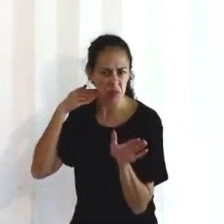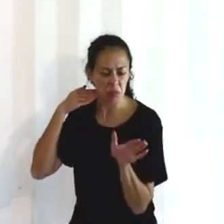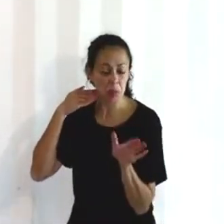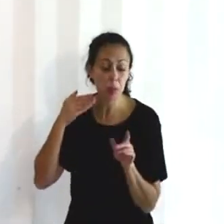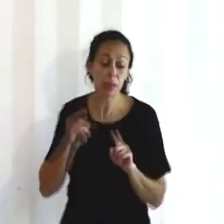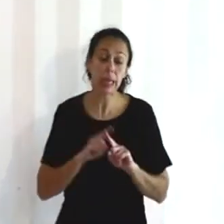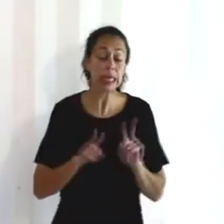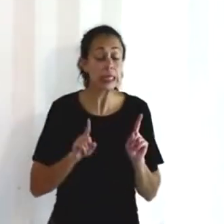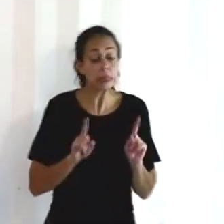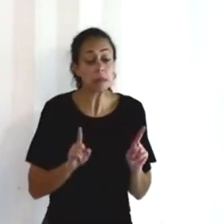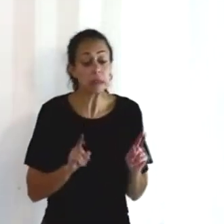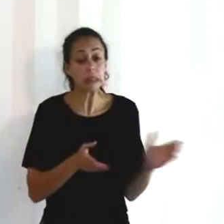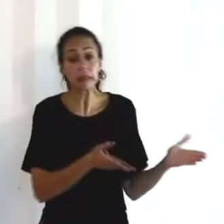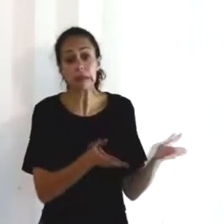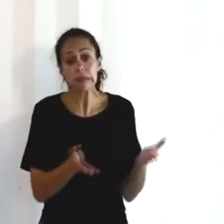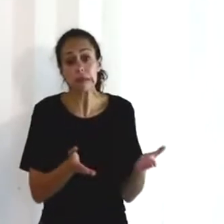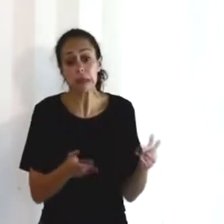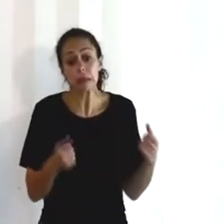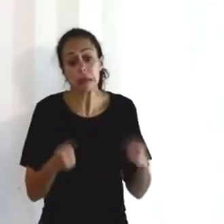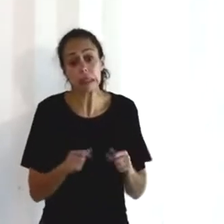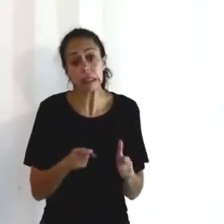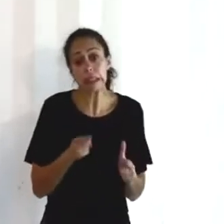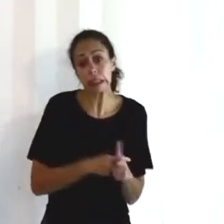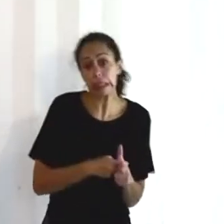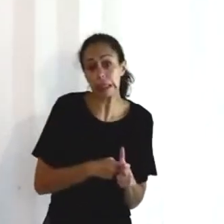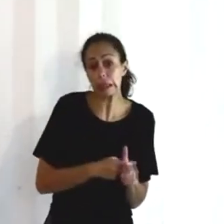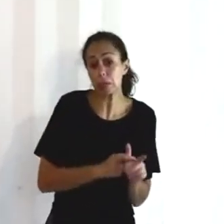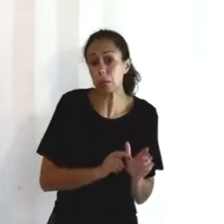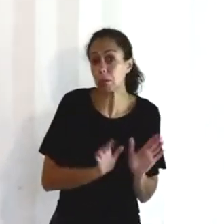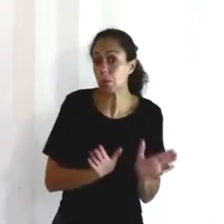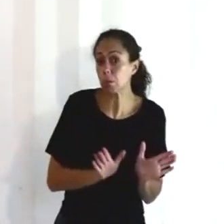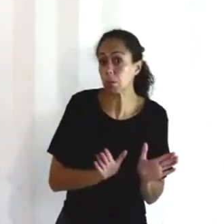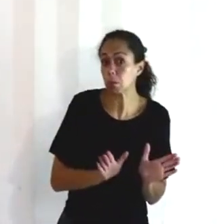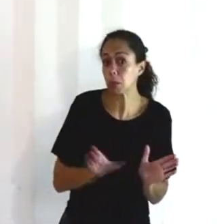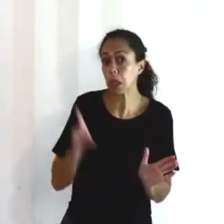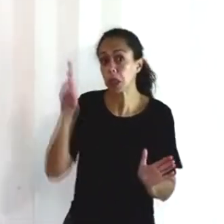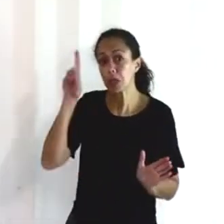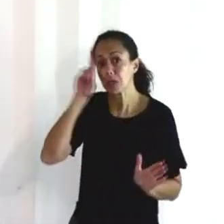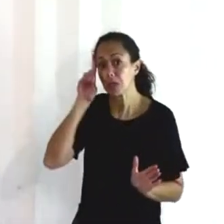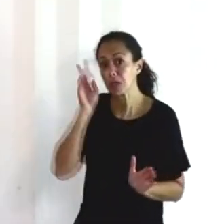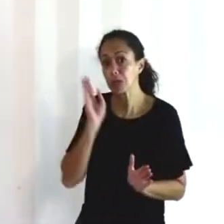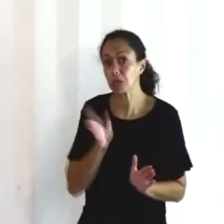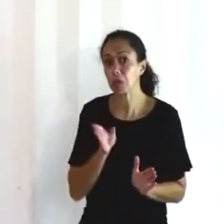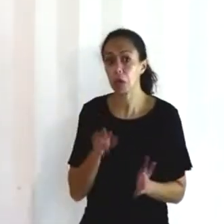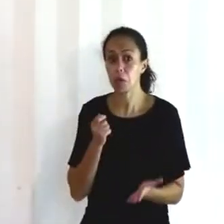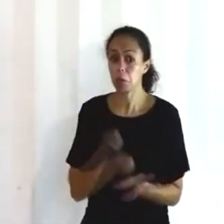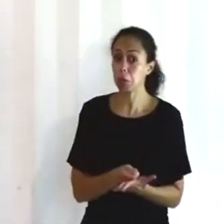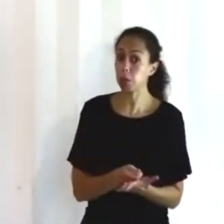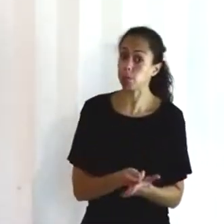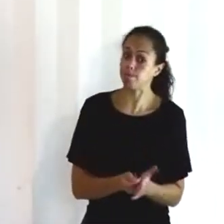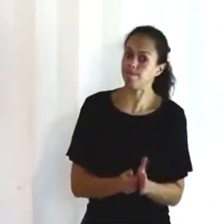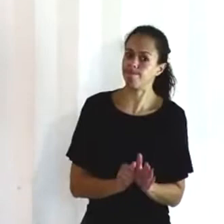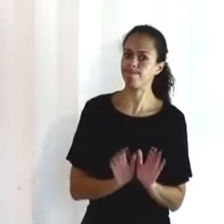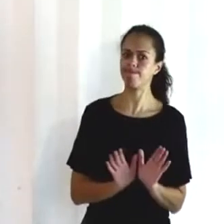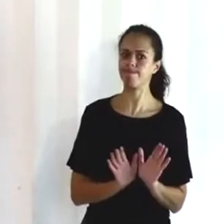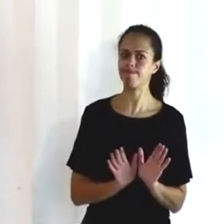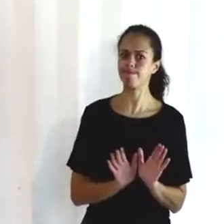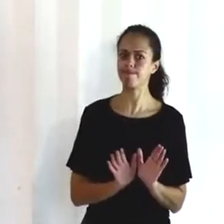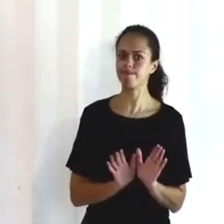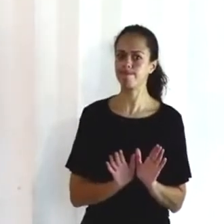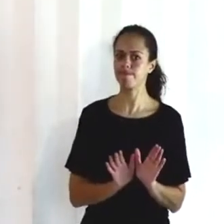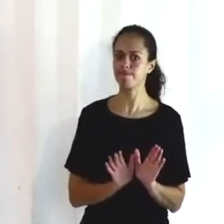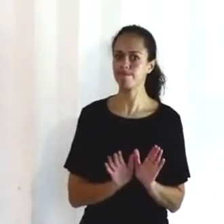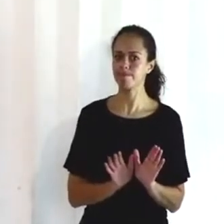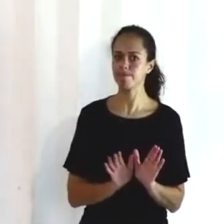nem na Bíblia tem, então um dia chegou a hora de pagar a conta. Mas quem tem dinheiro guardado